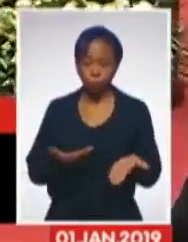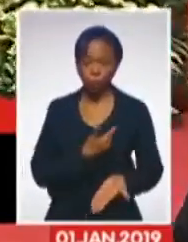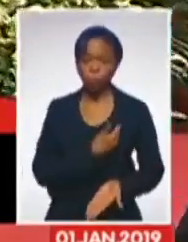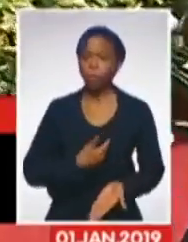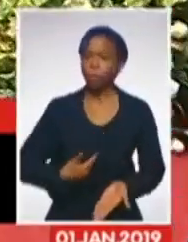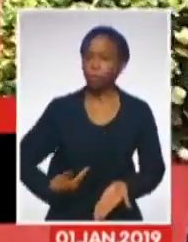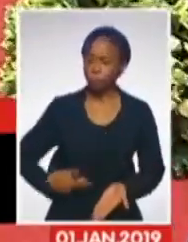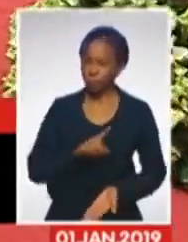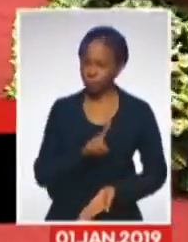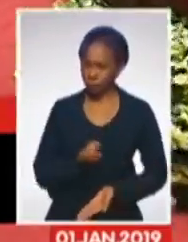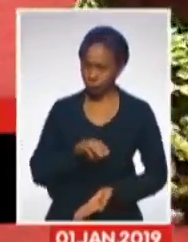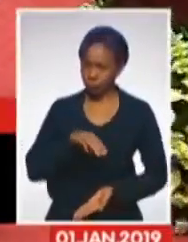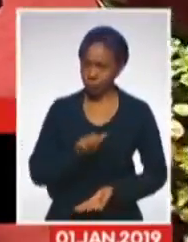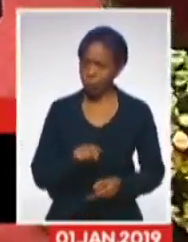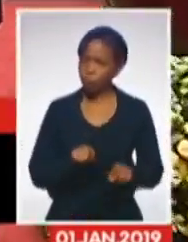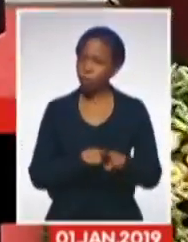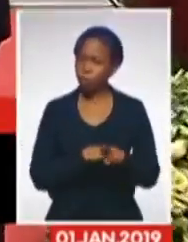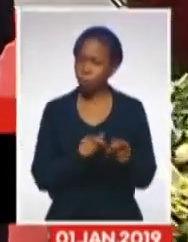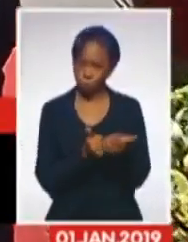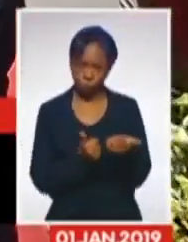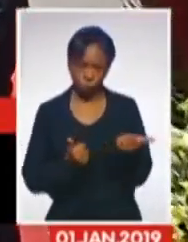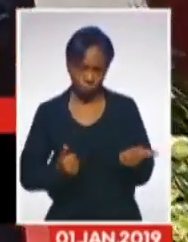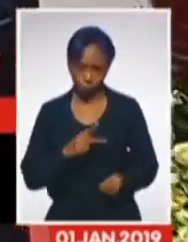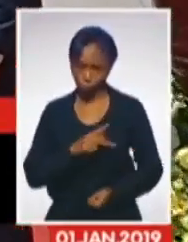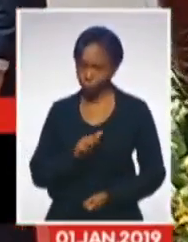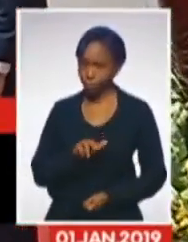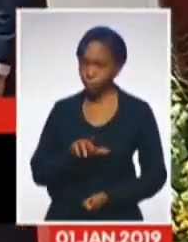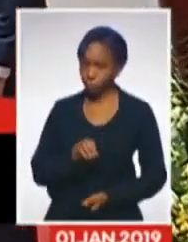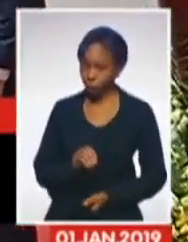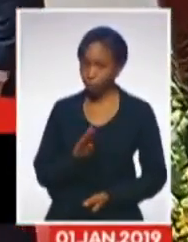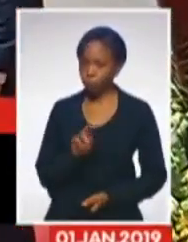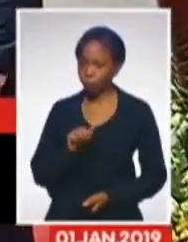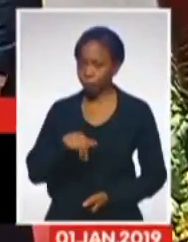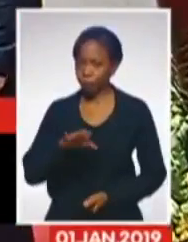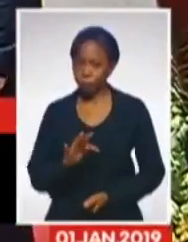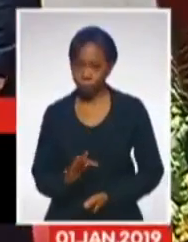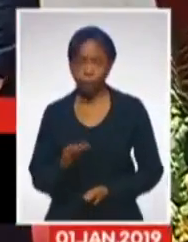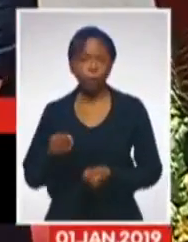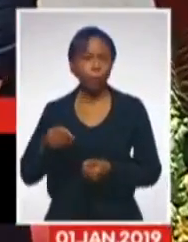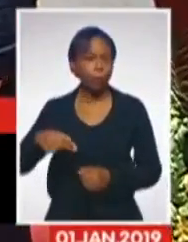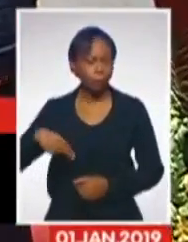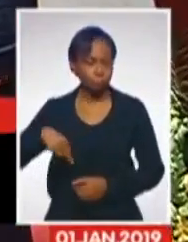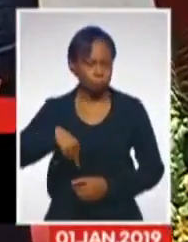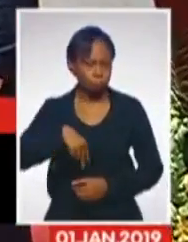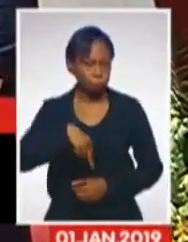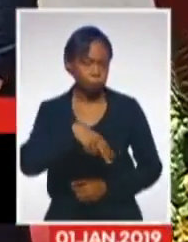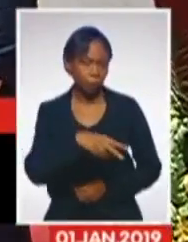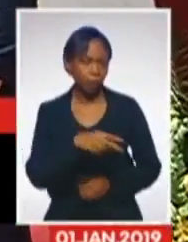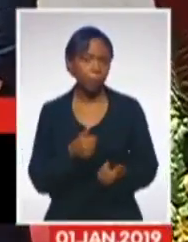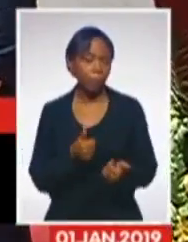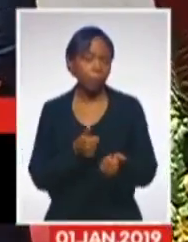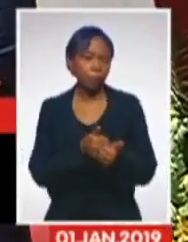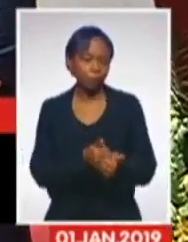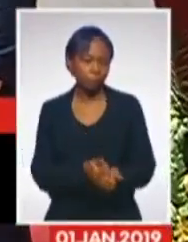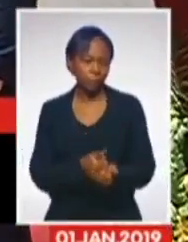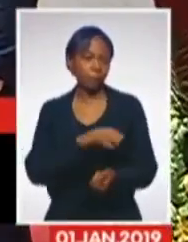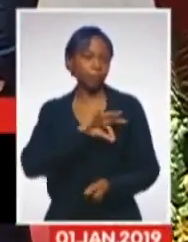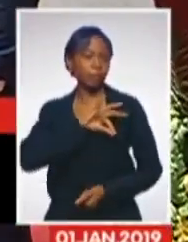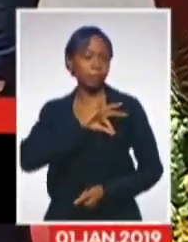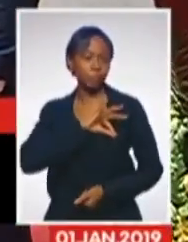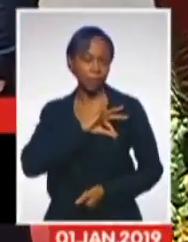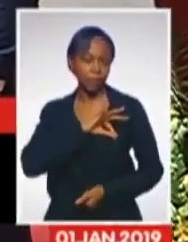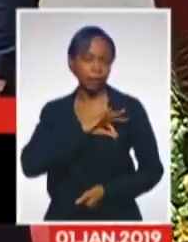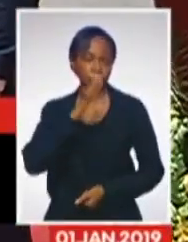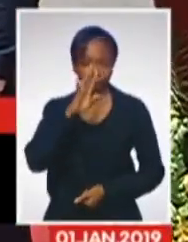quanto o vice Paulo Brant saem agora da Assembleia e passam pela cúpula de aço dos cadetes do Corpo de Bombeiros de Minas Gerais.